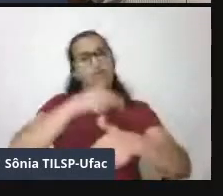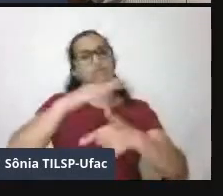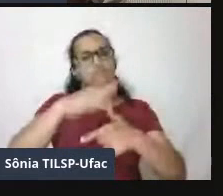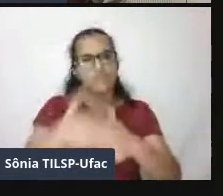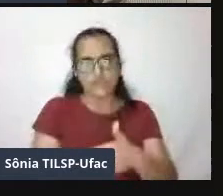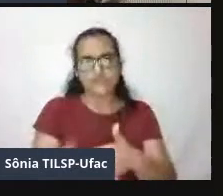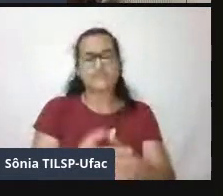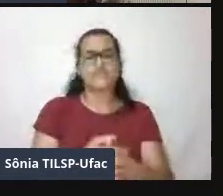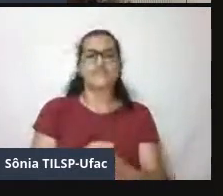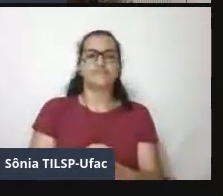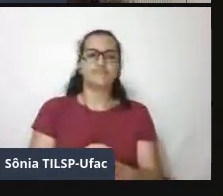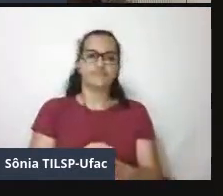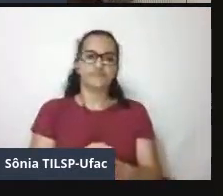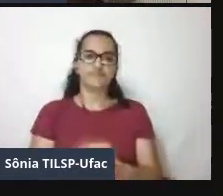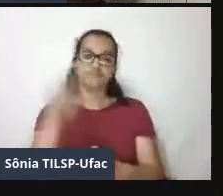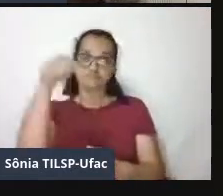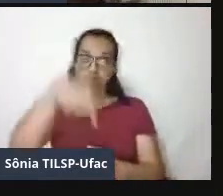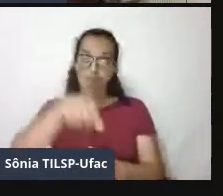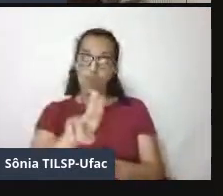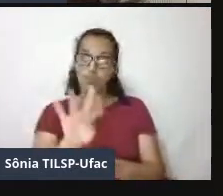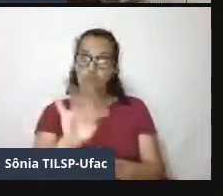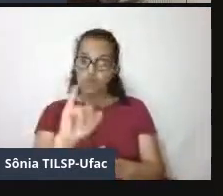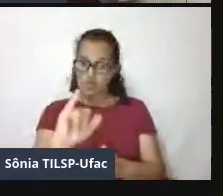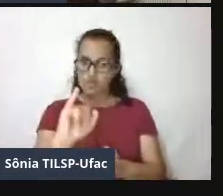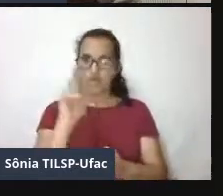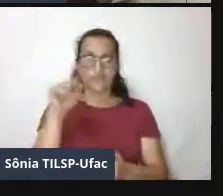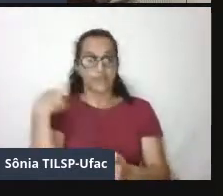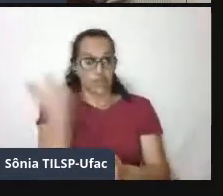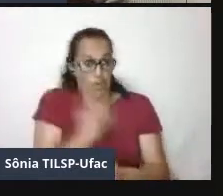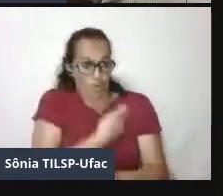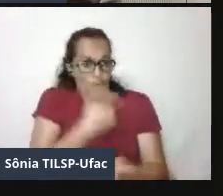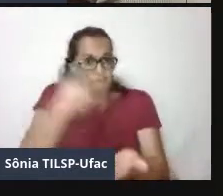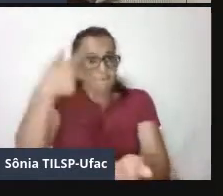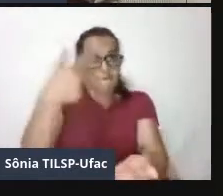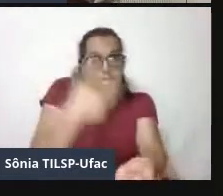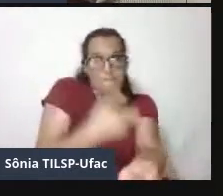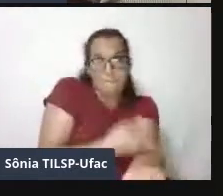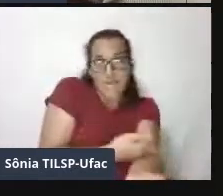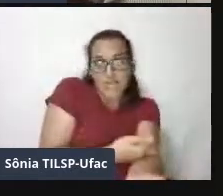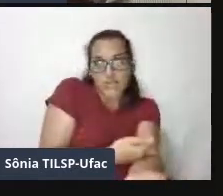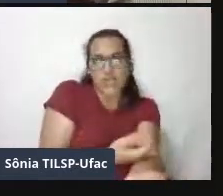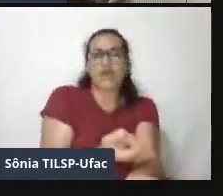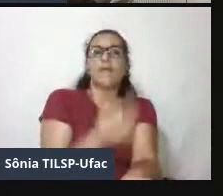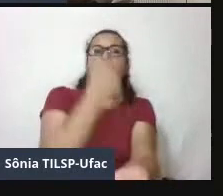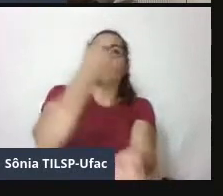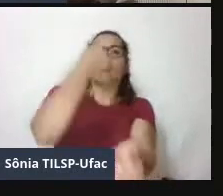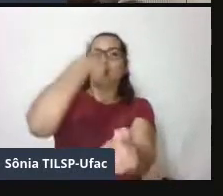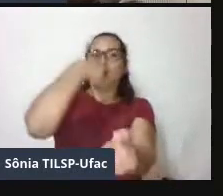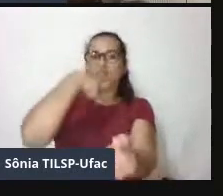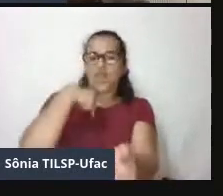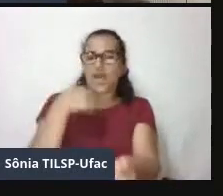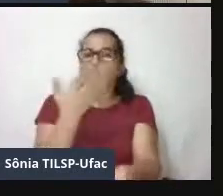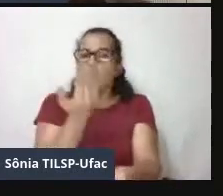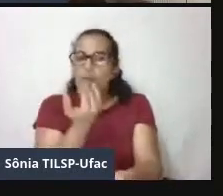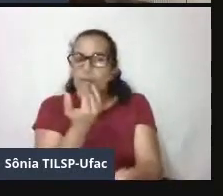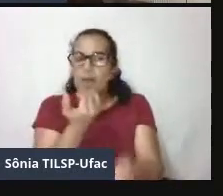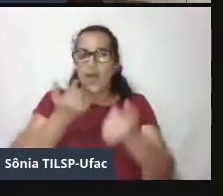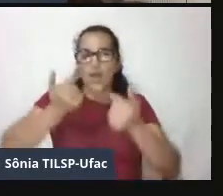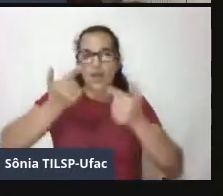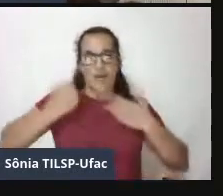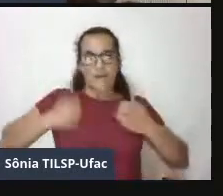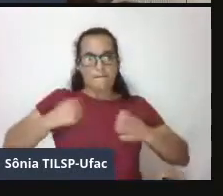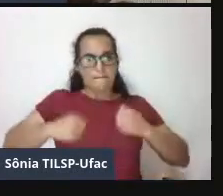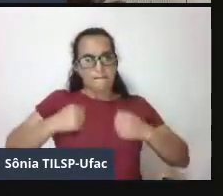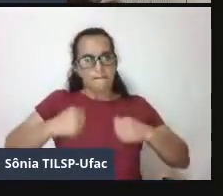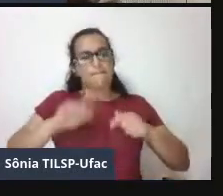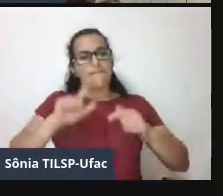condições adversas. Nesta UTI, nós te medicamos, pronamos, alimentamos, mobilizamos, banhamos. Nós